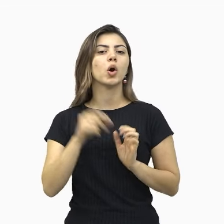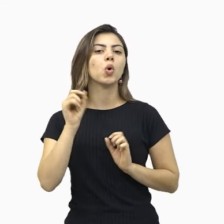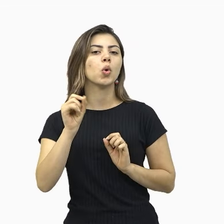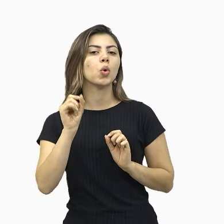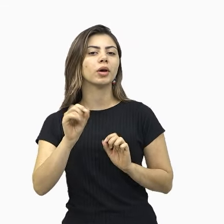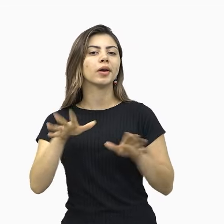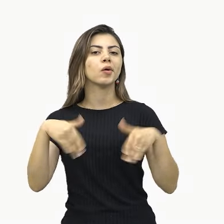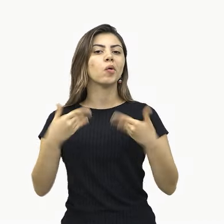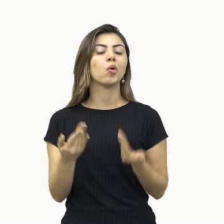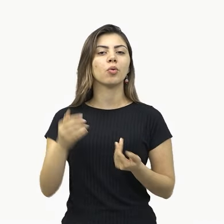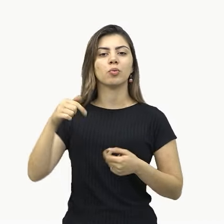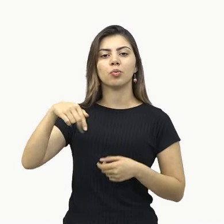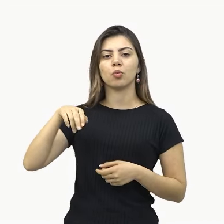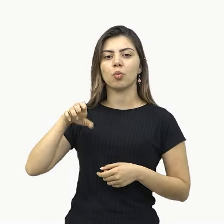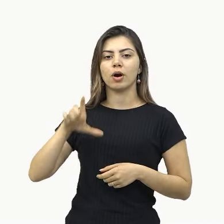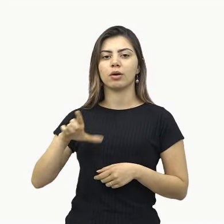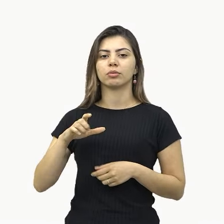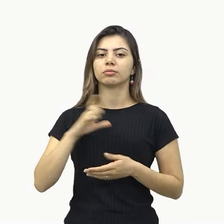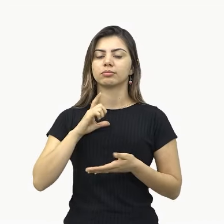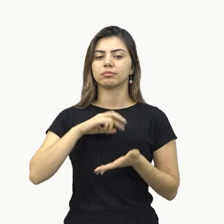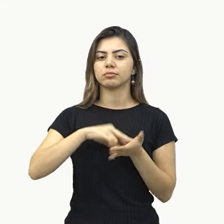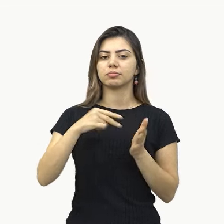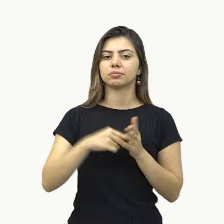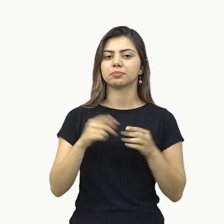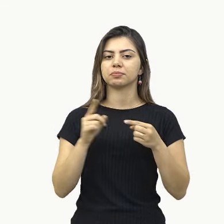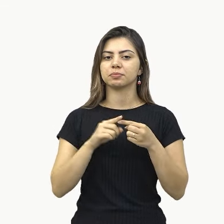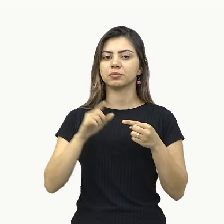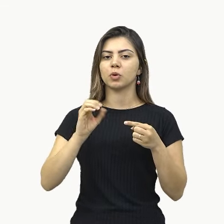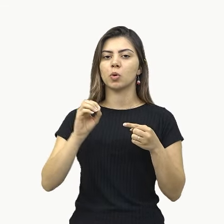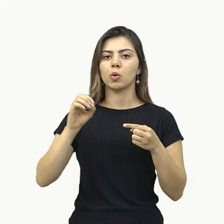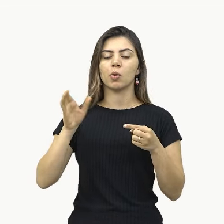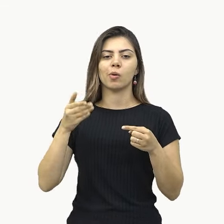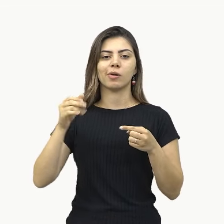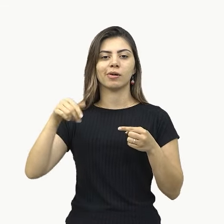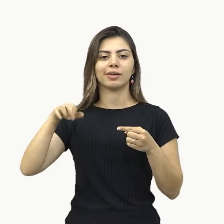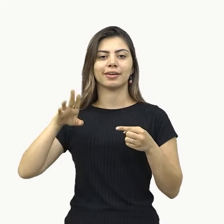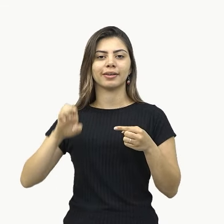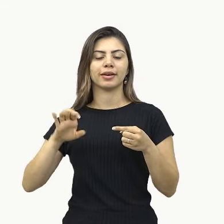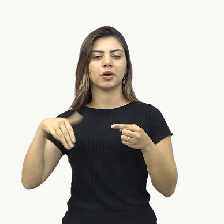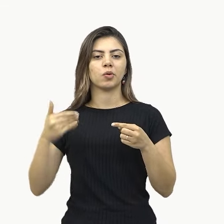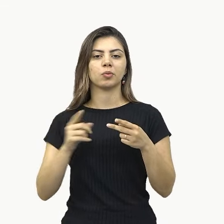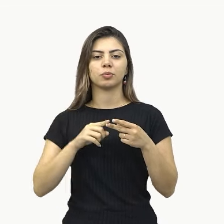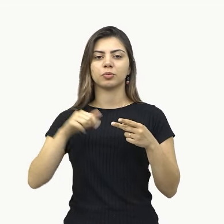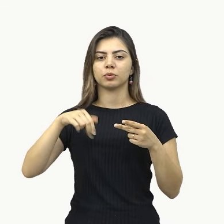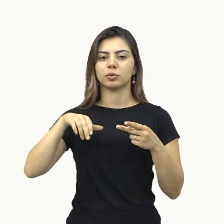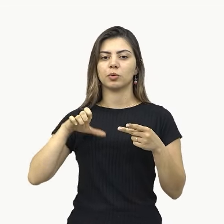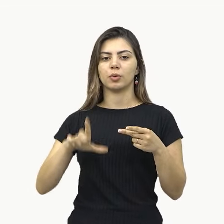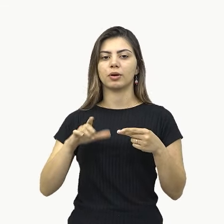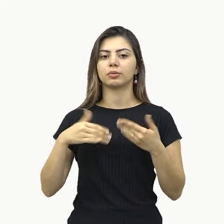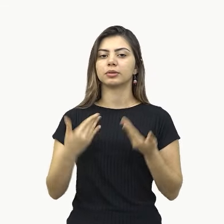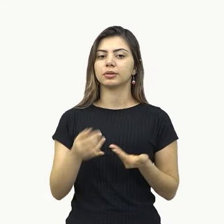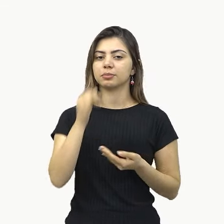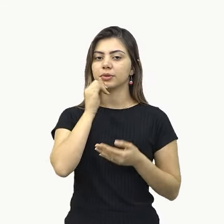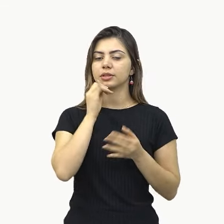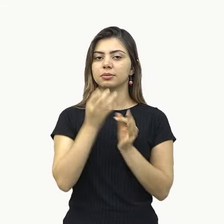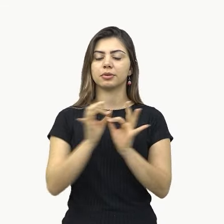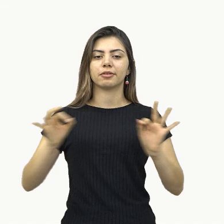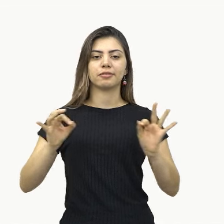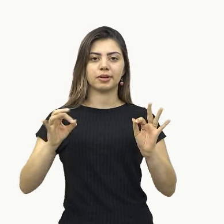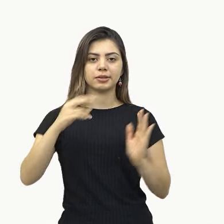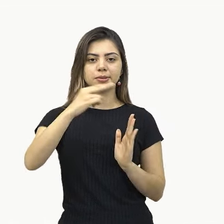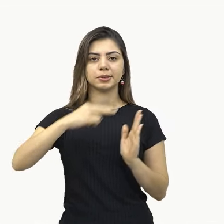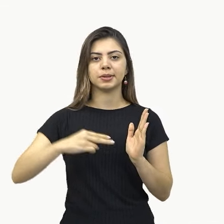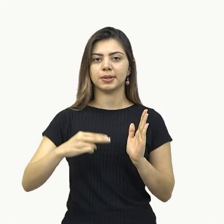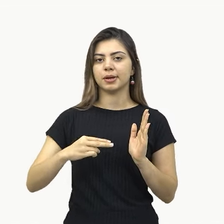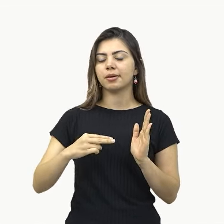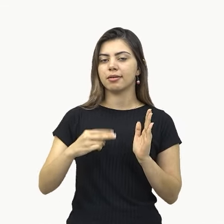qual. O nosso exemplo aqui na cartela é o seguinte. What's your favorite